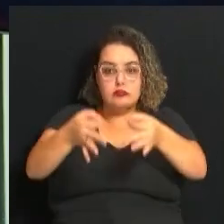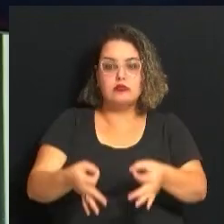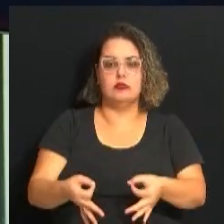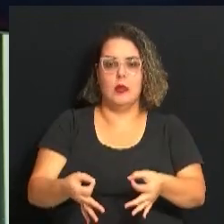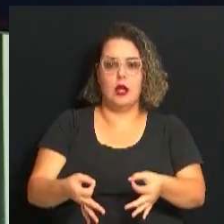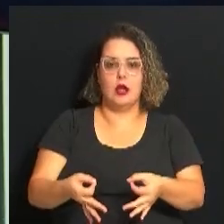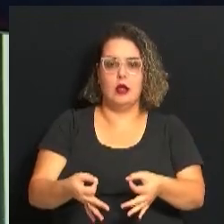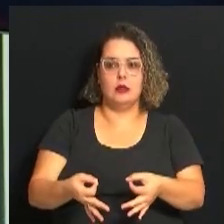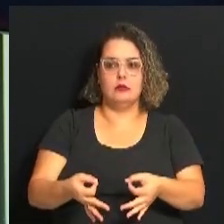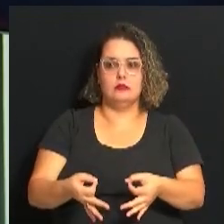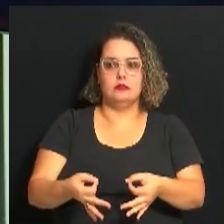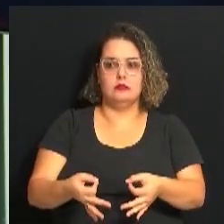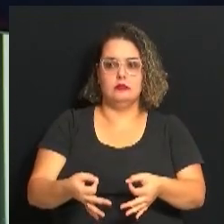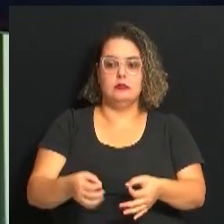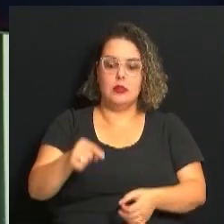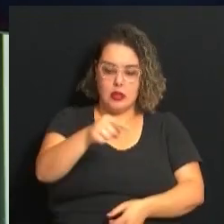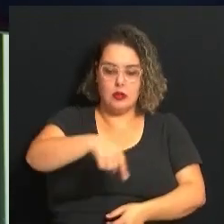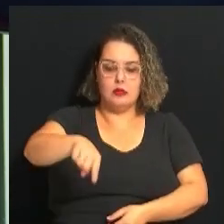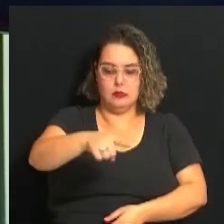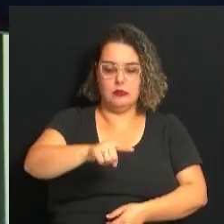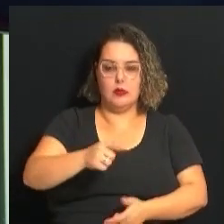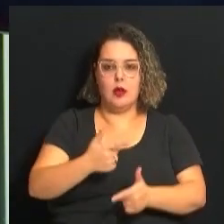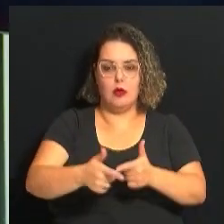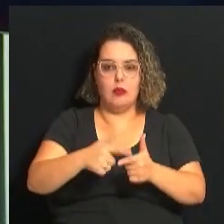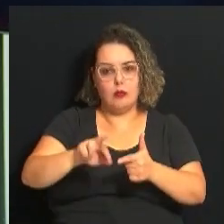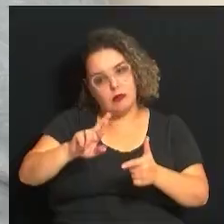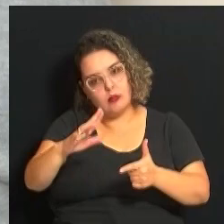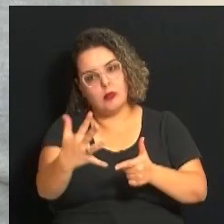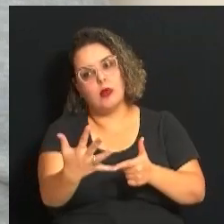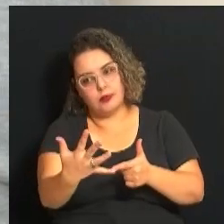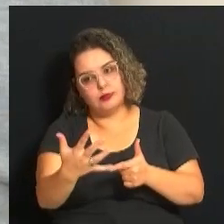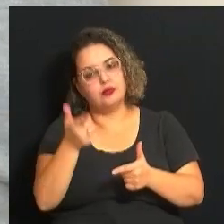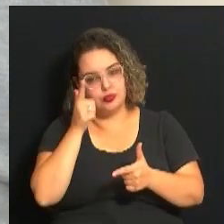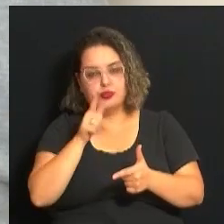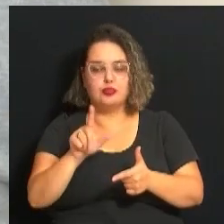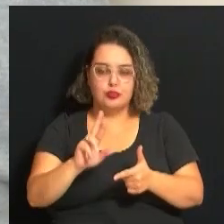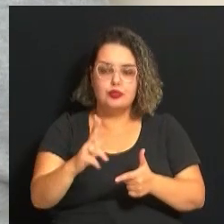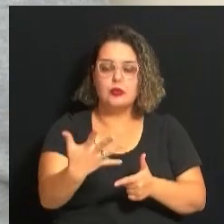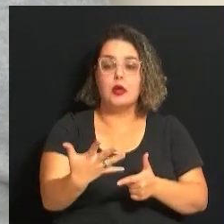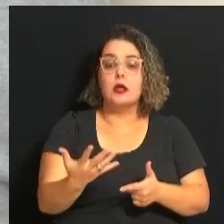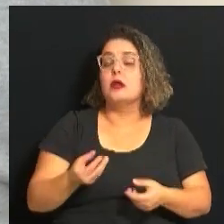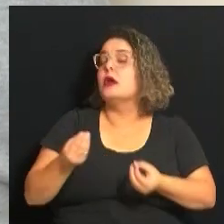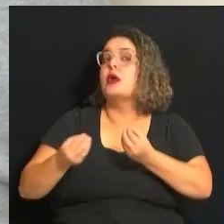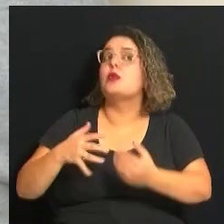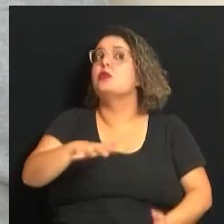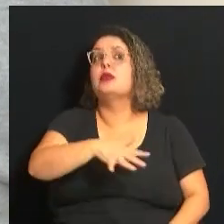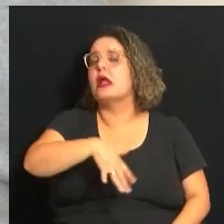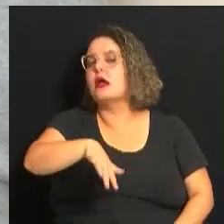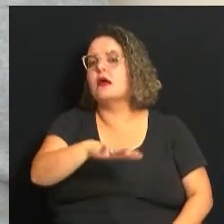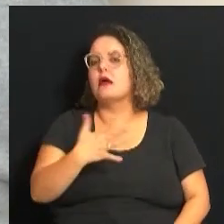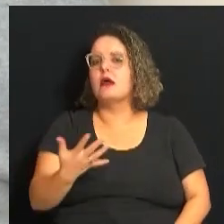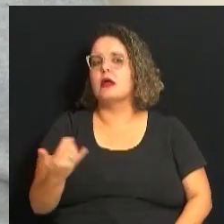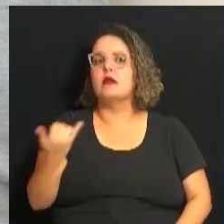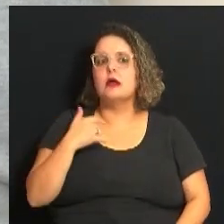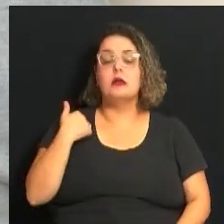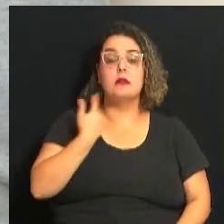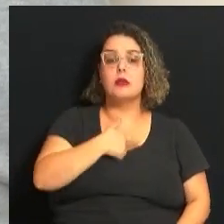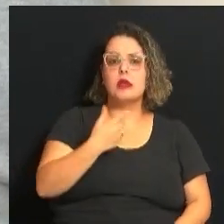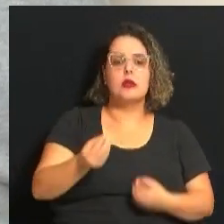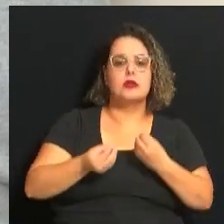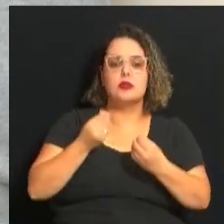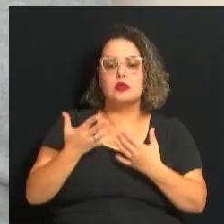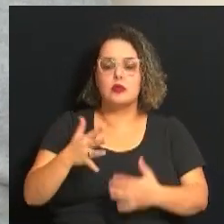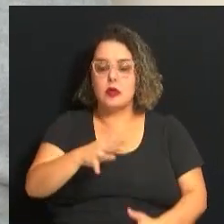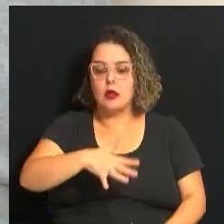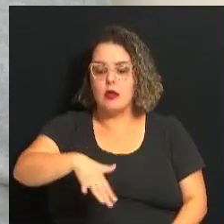para que o produto seja útil para a solução de um problema. Bom, e como está o mercado? Conta pra gente como que está o